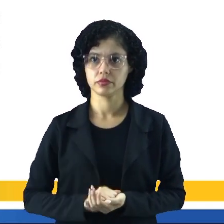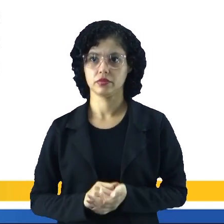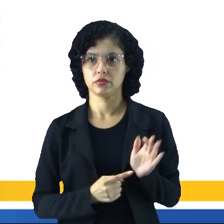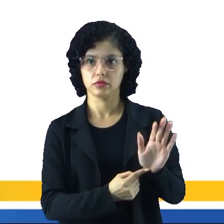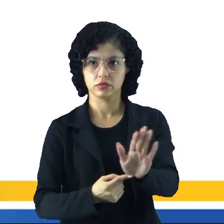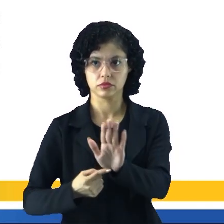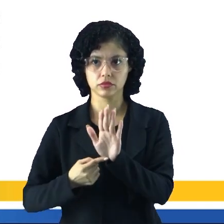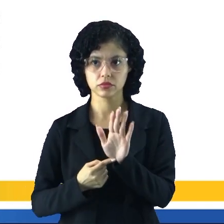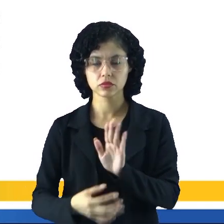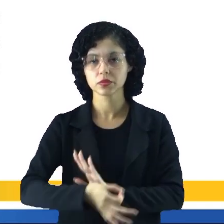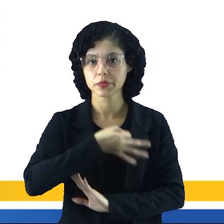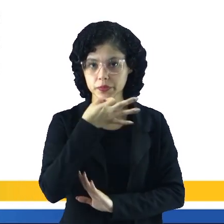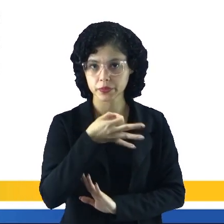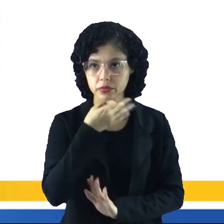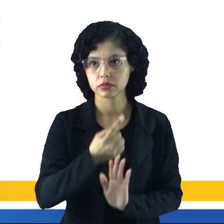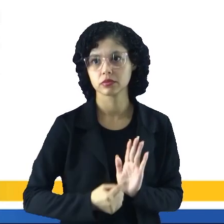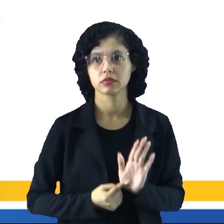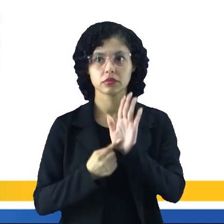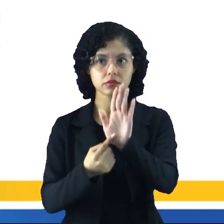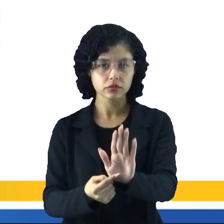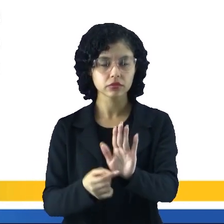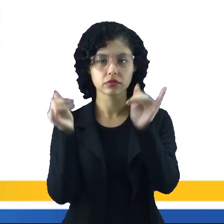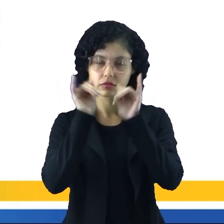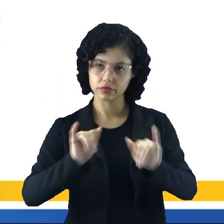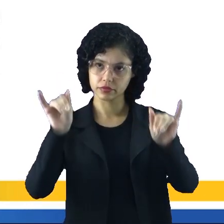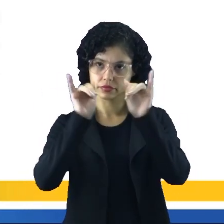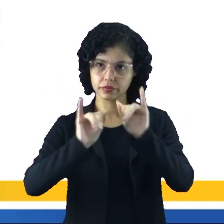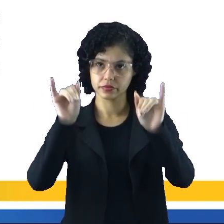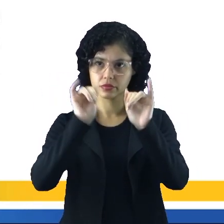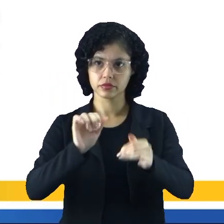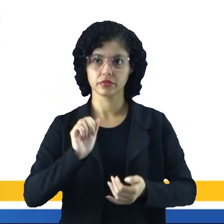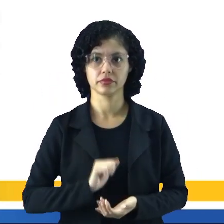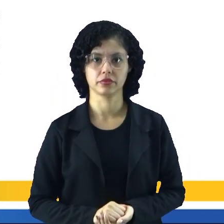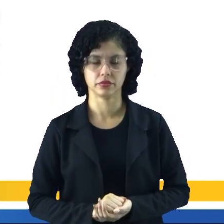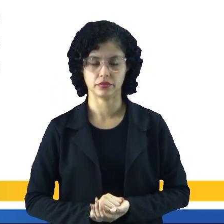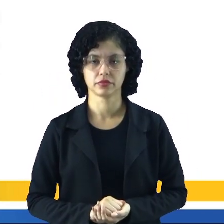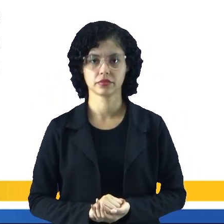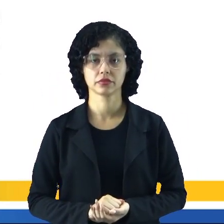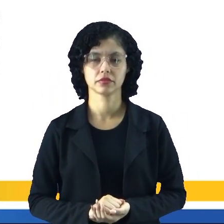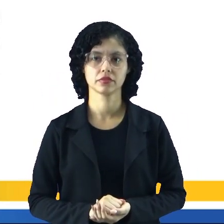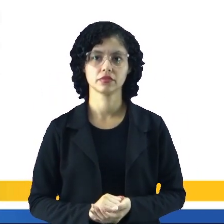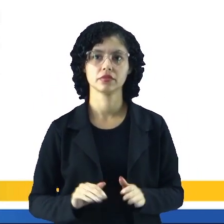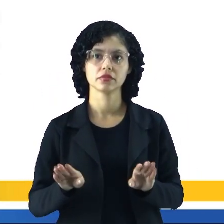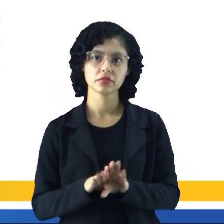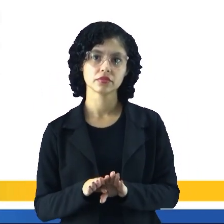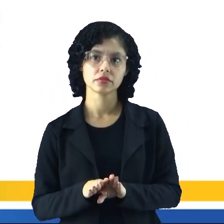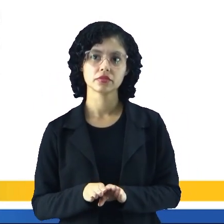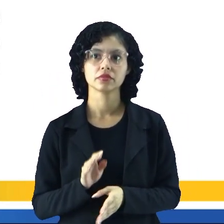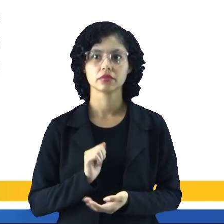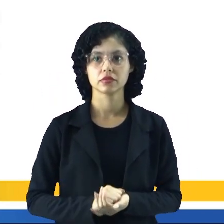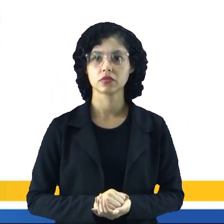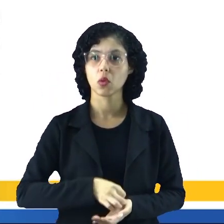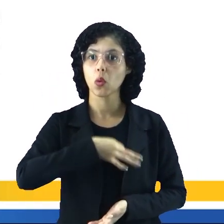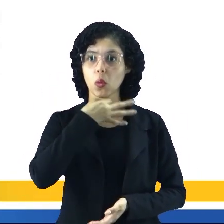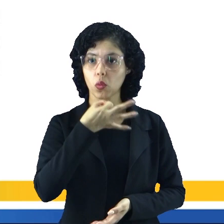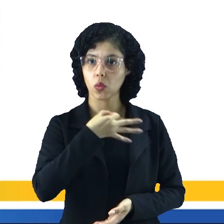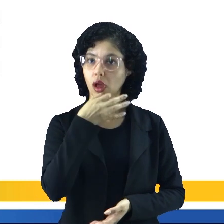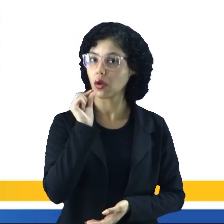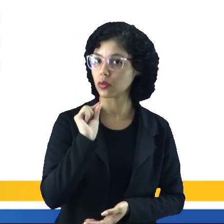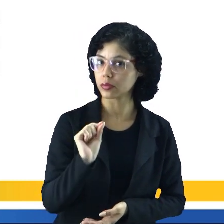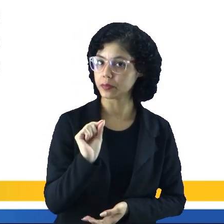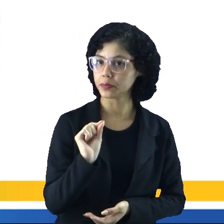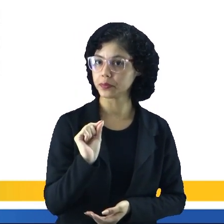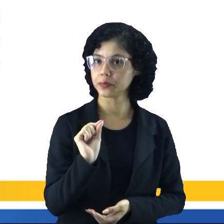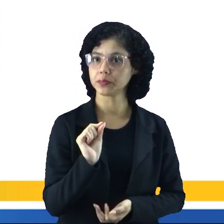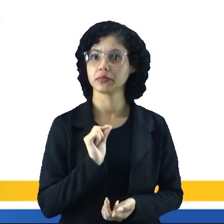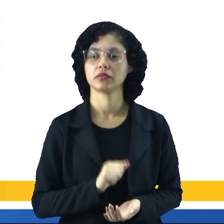expositivo argumentativo e expositivo informativo Ok no argumentativo nós temos o